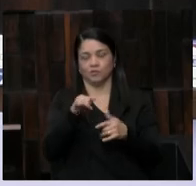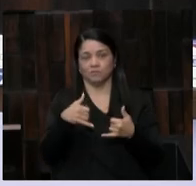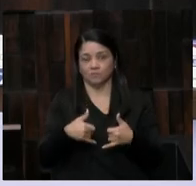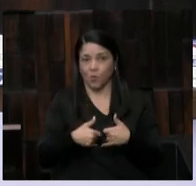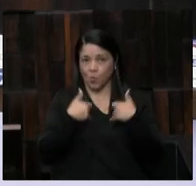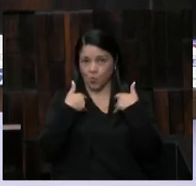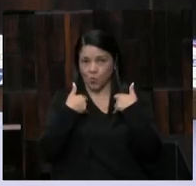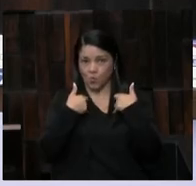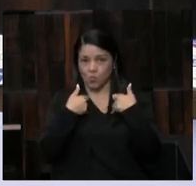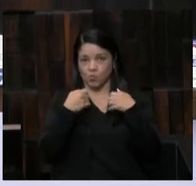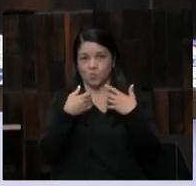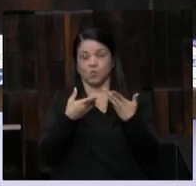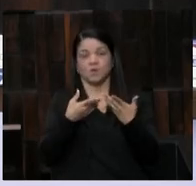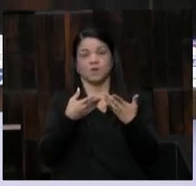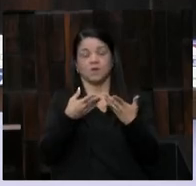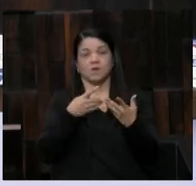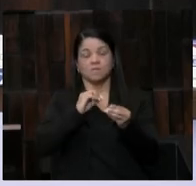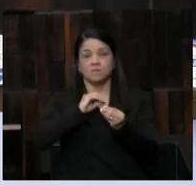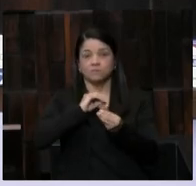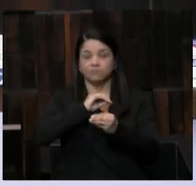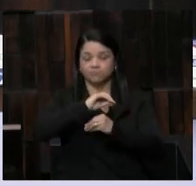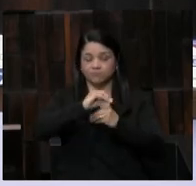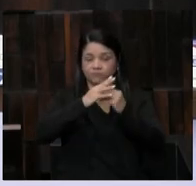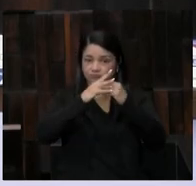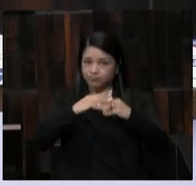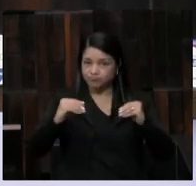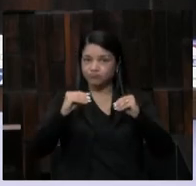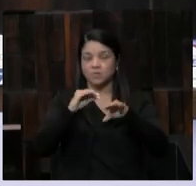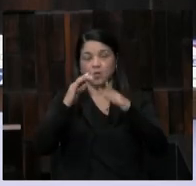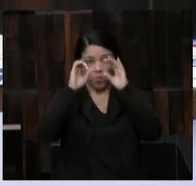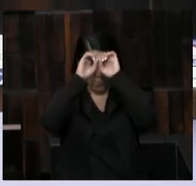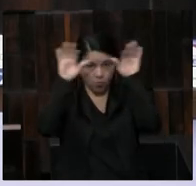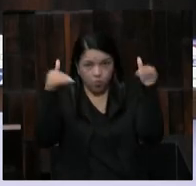de desmistificar o autismo e